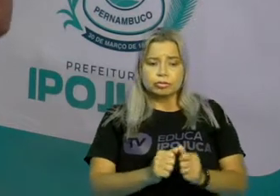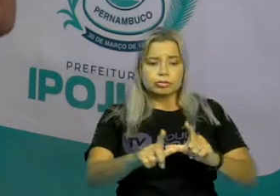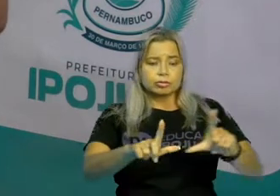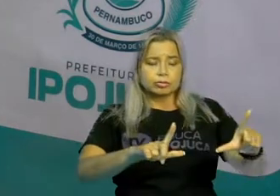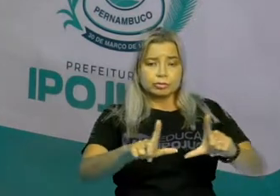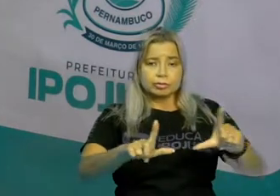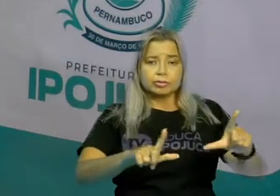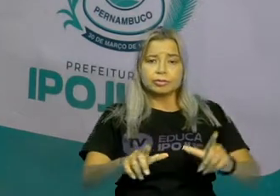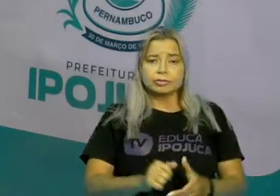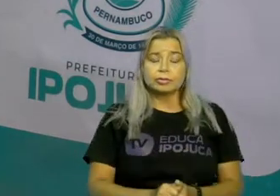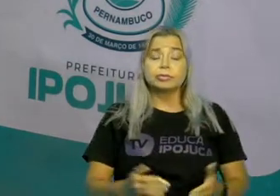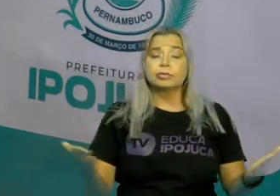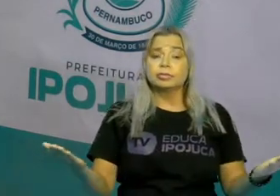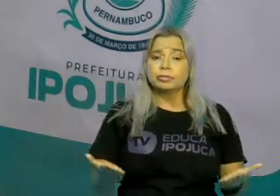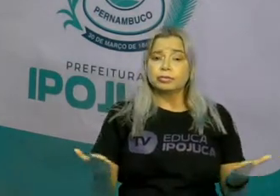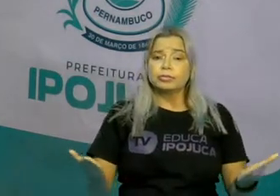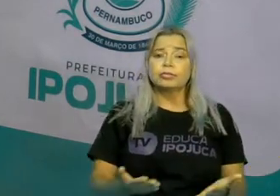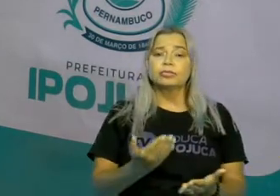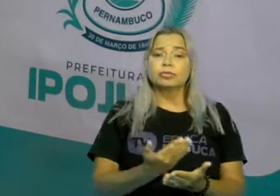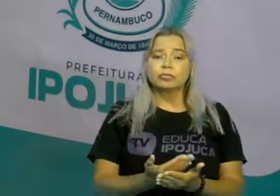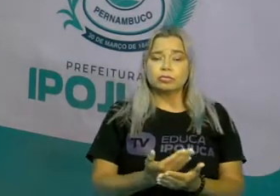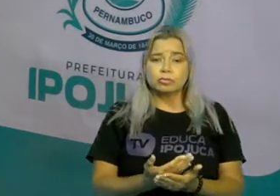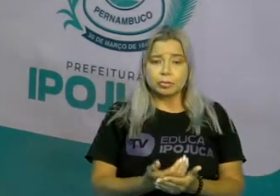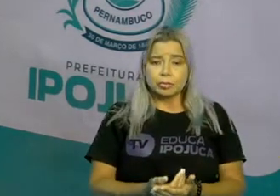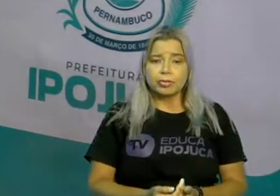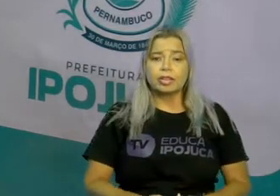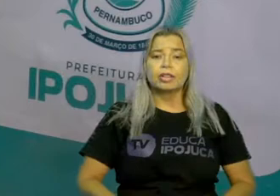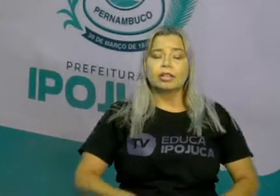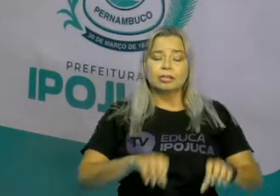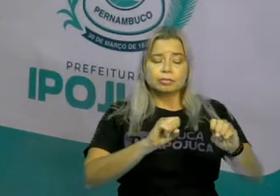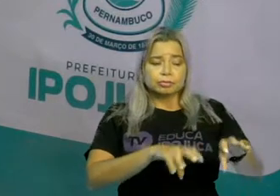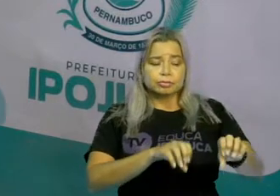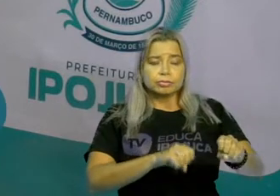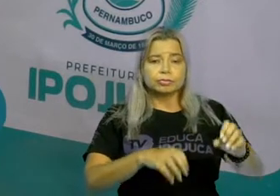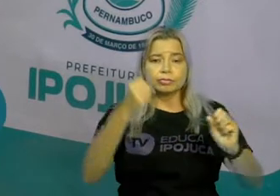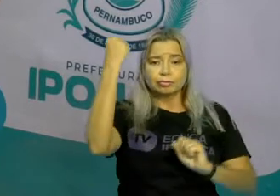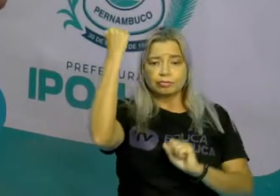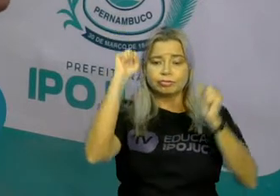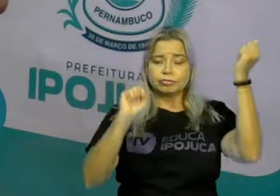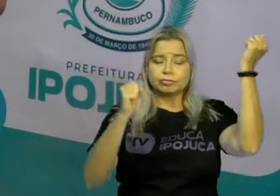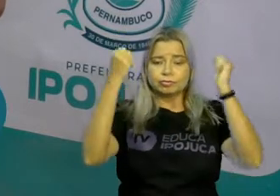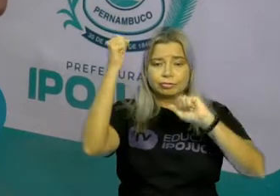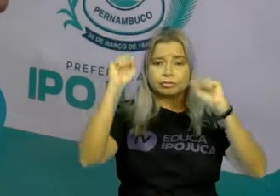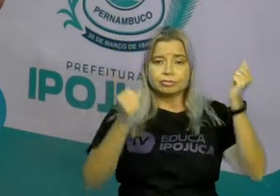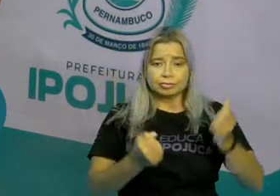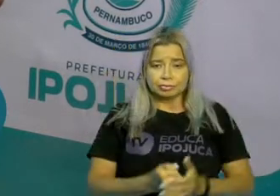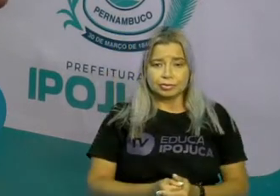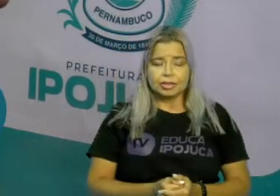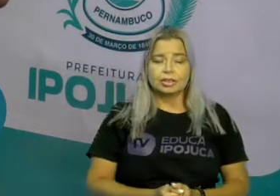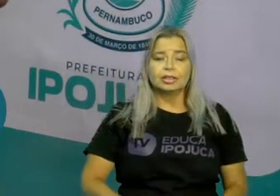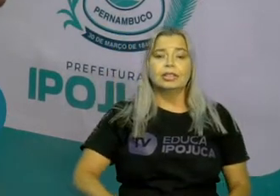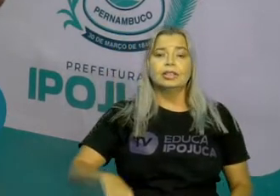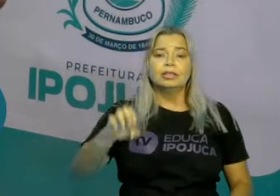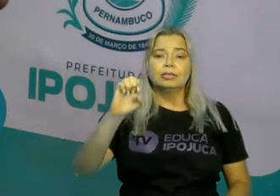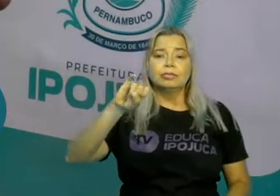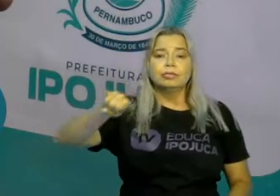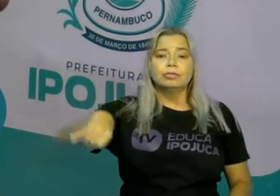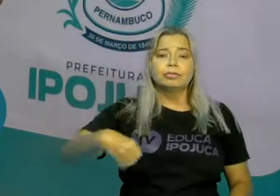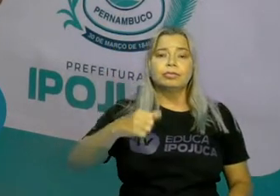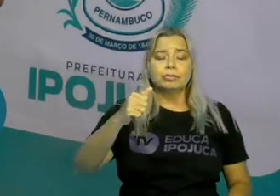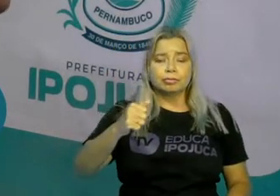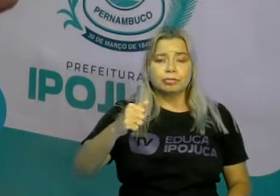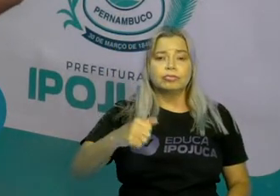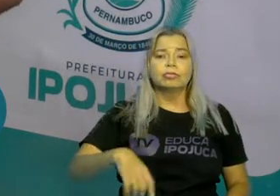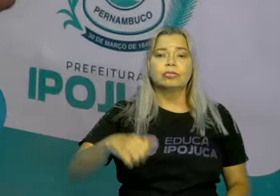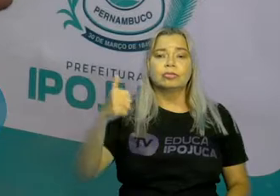a aula é de Educação Física para a Educação de Jovens e Adultos, EJA, fase 1. Portanto,